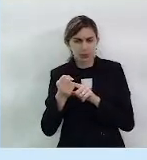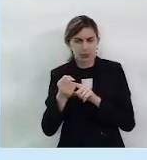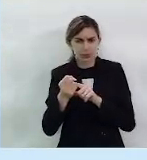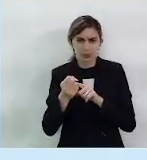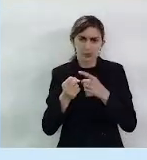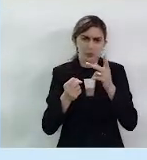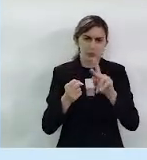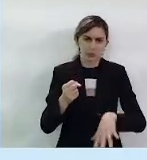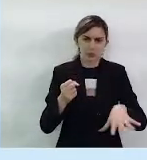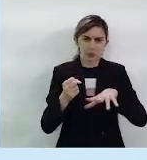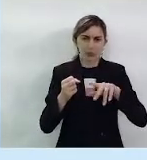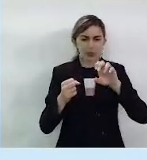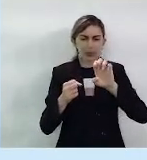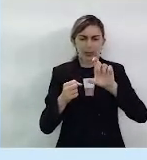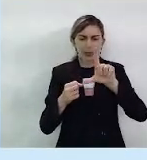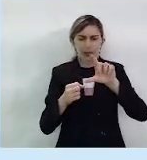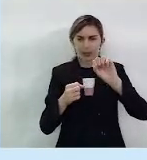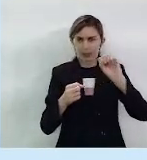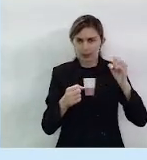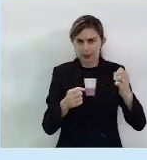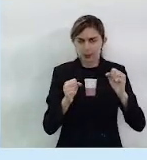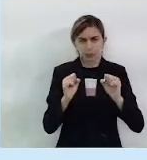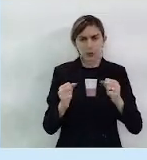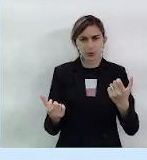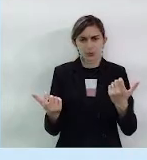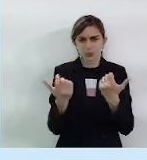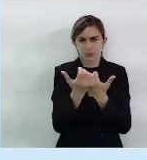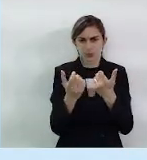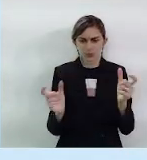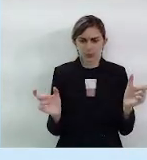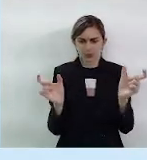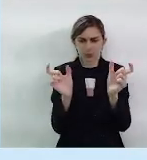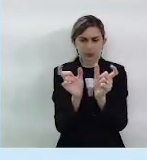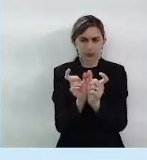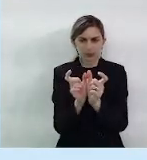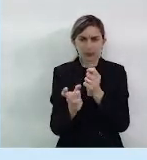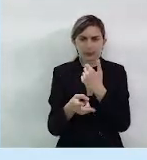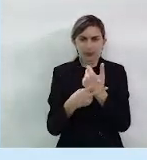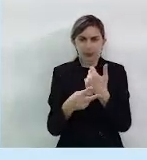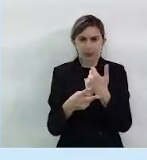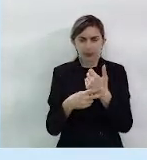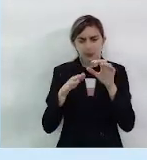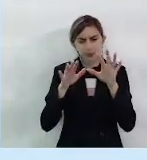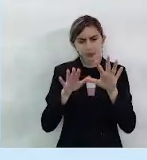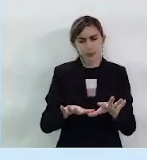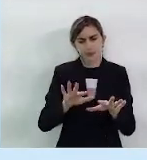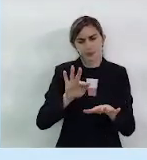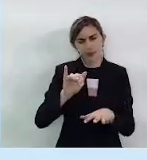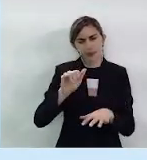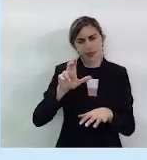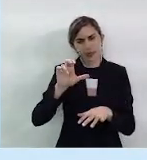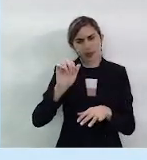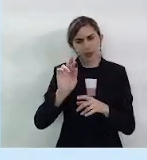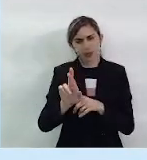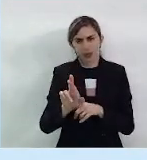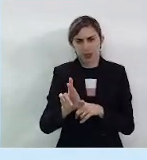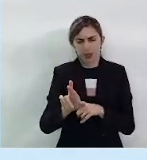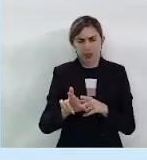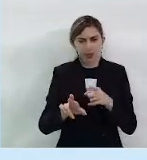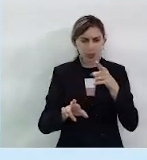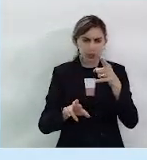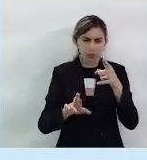pronome pessoal eles. Se a gente for aí conjugar o verbo ficar, eu fico,